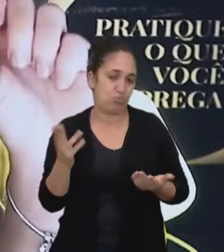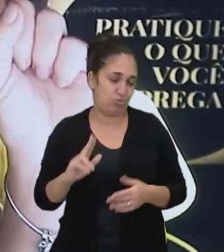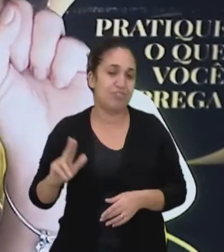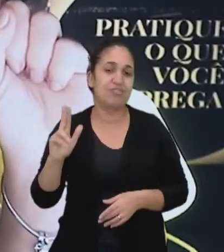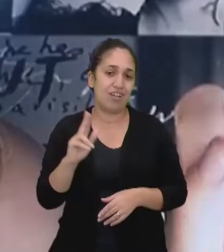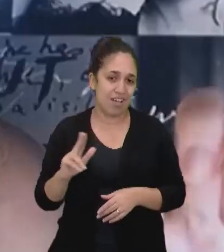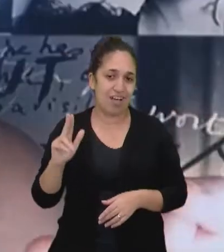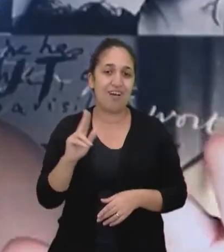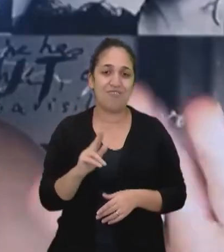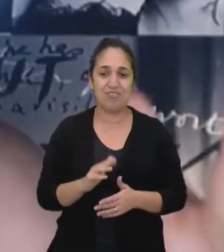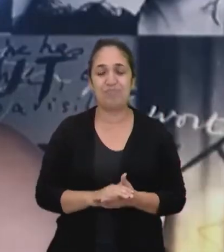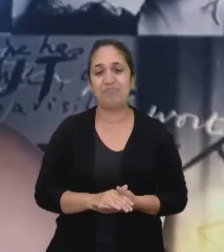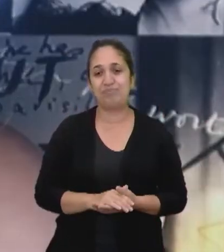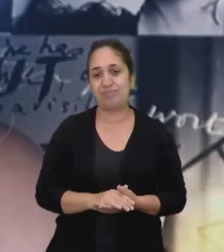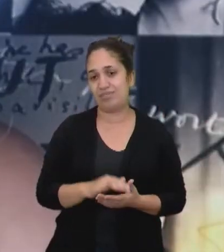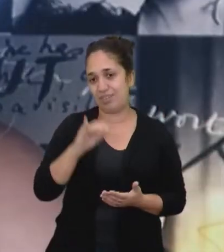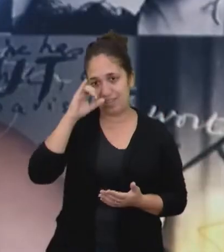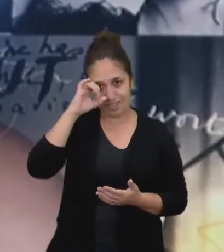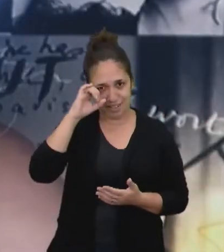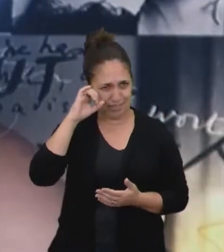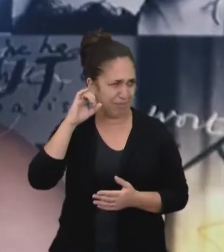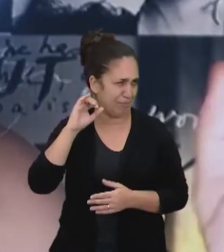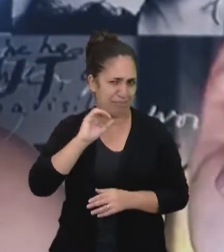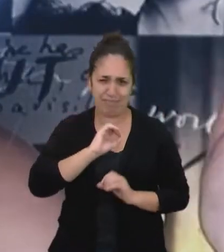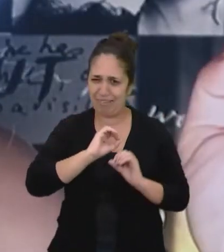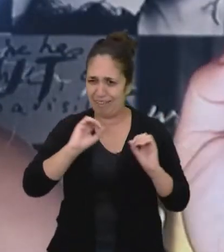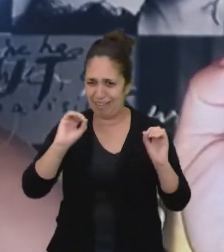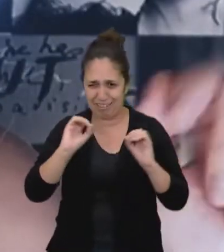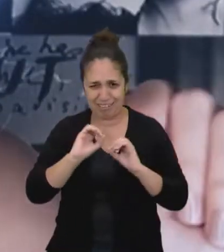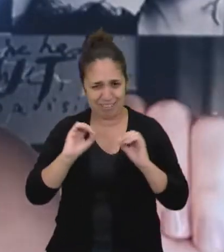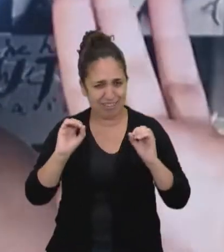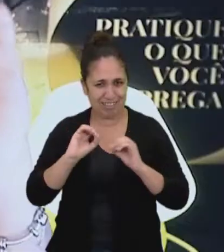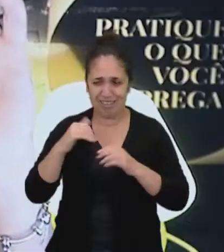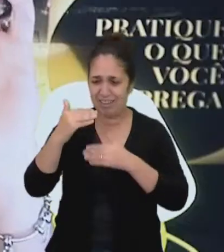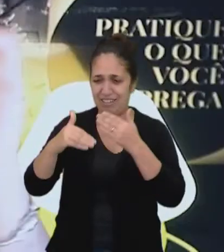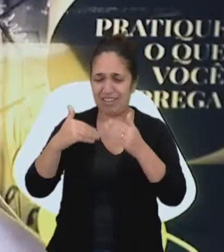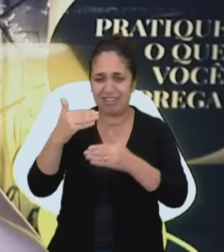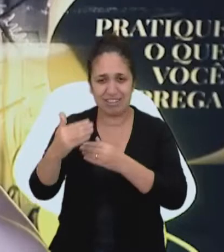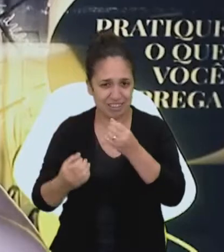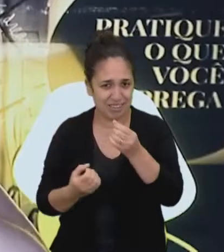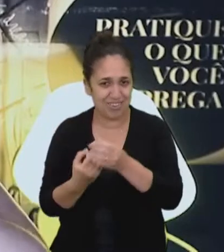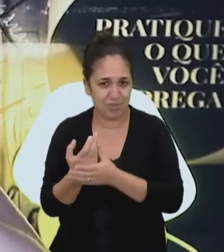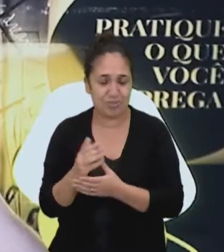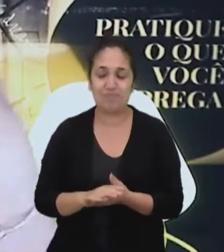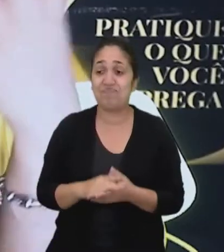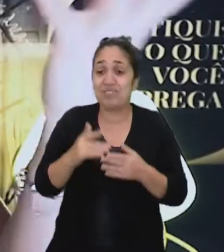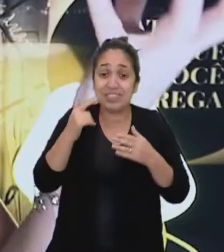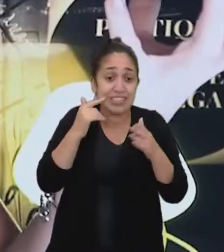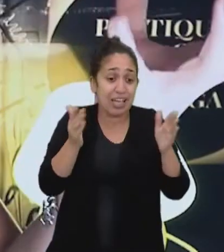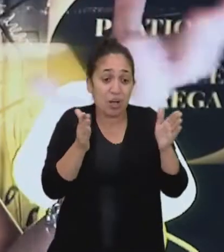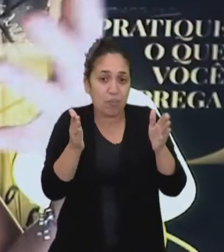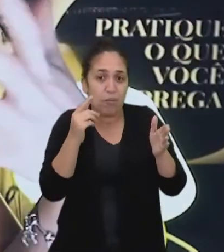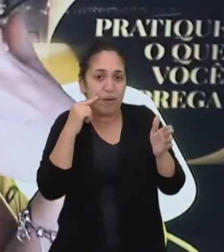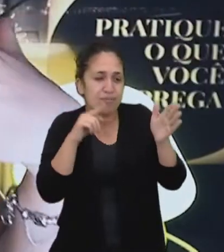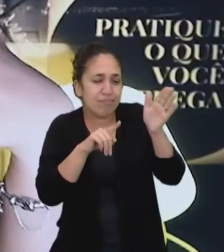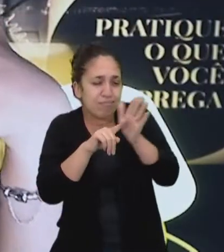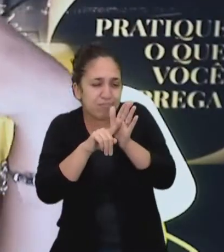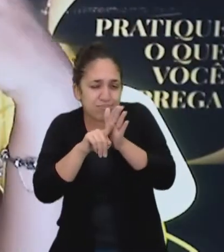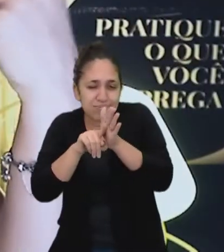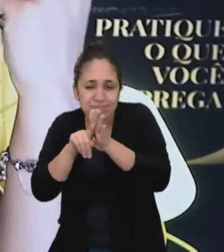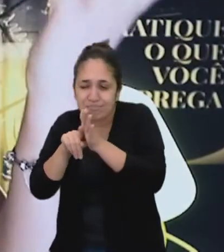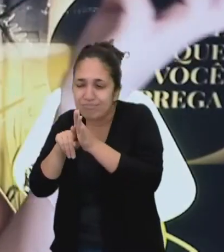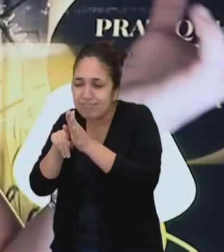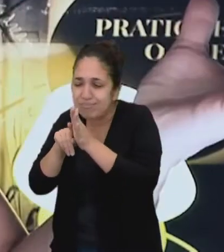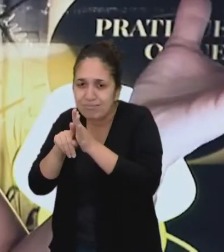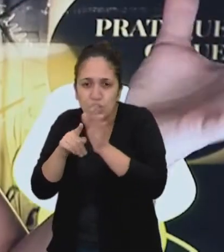tinham Orkut. Instagram nem se falava ainda, né? Instagram surgiu bem depois. Naquele momento, investiguei e encontrei